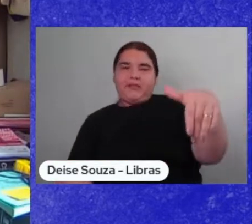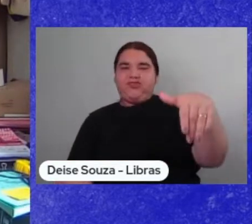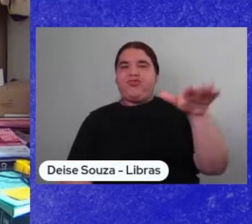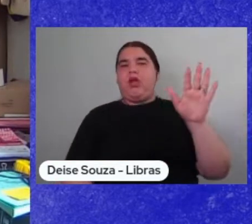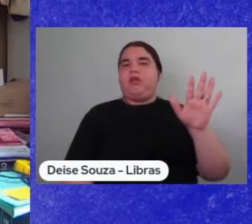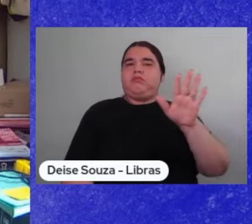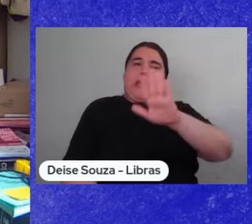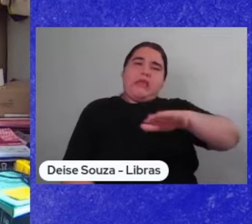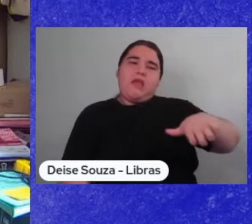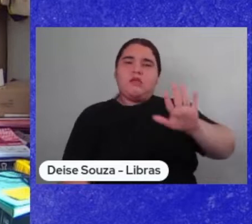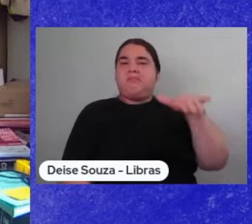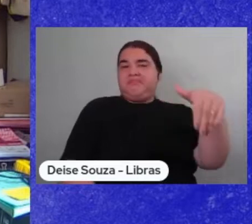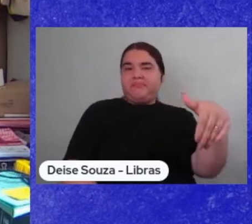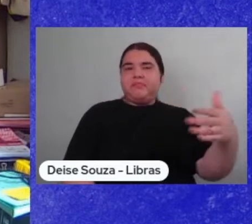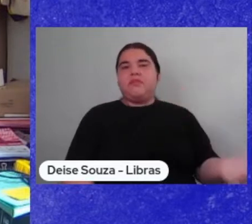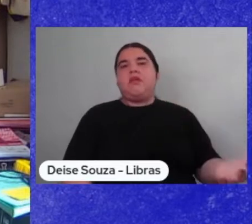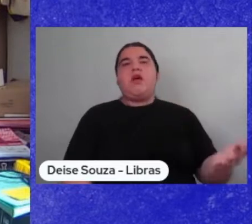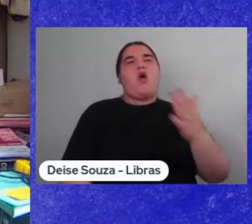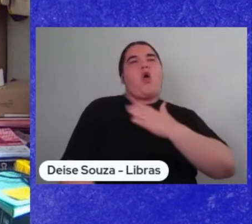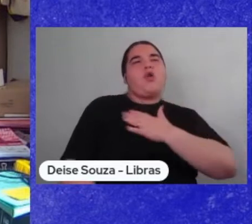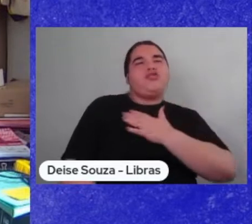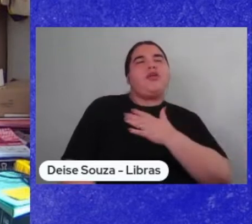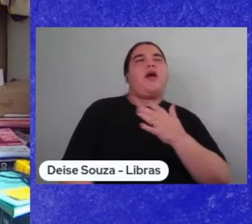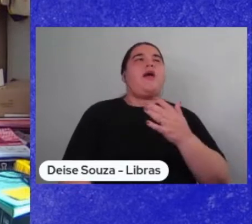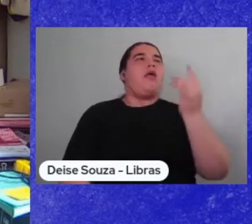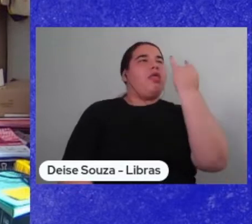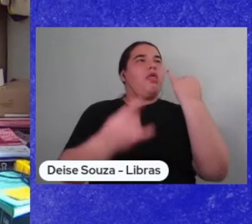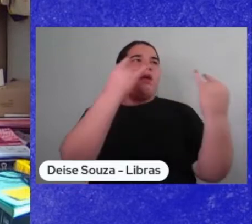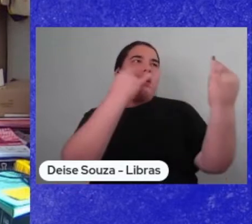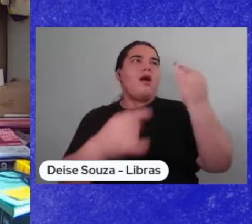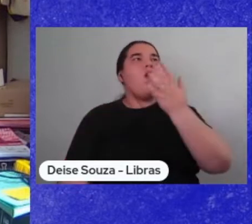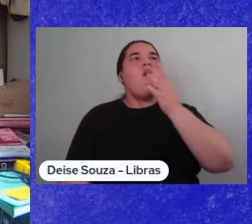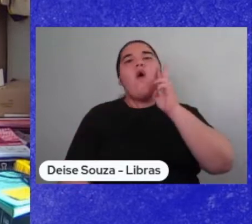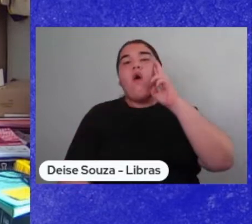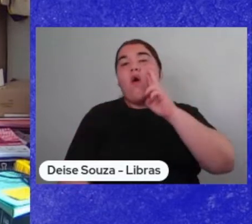crescer gostando da cor rosa e isso despertar